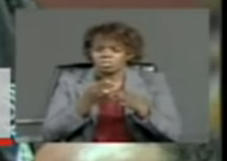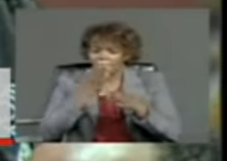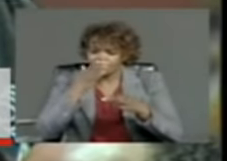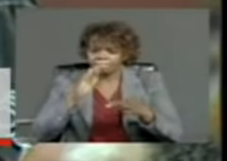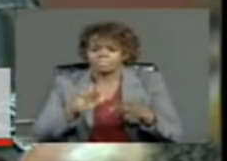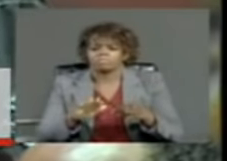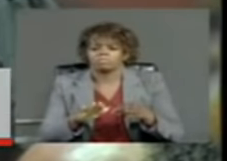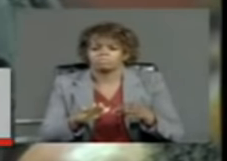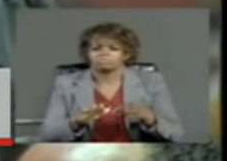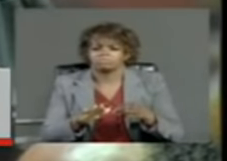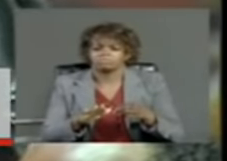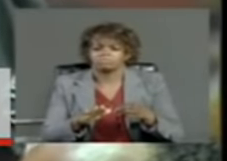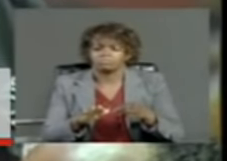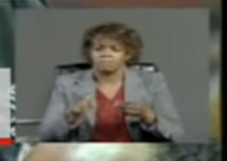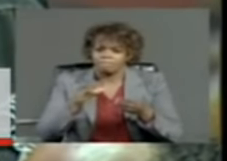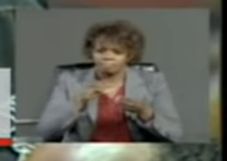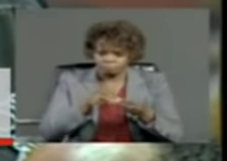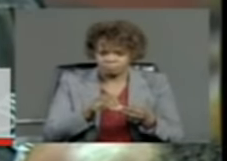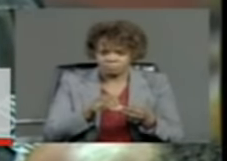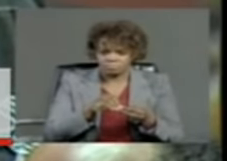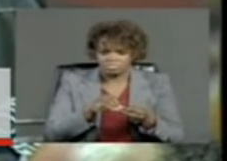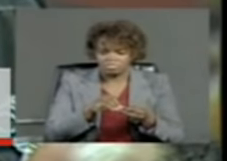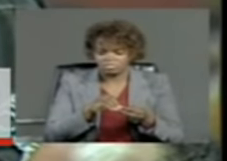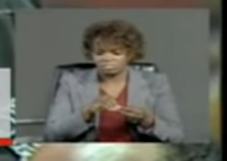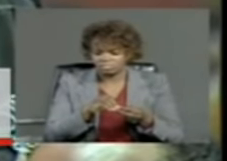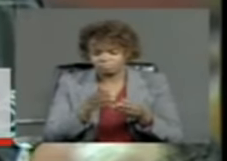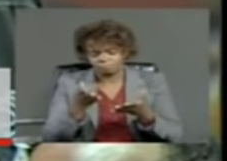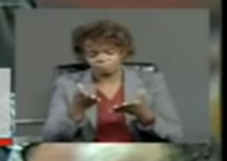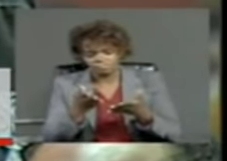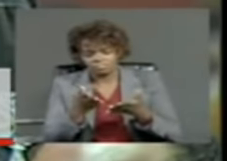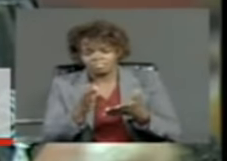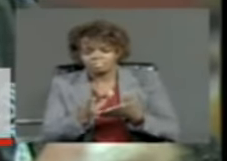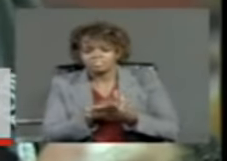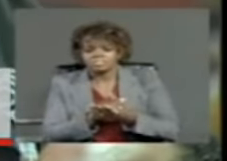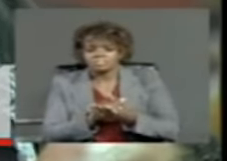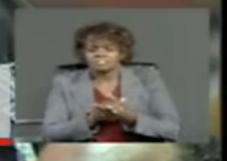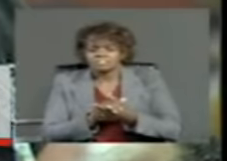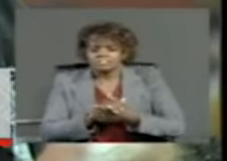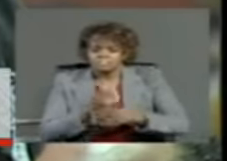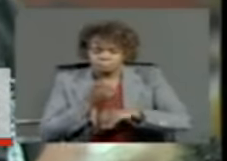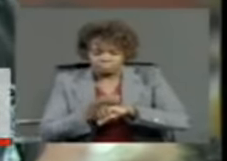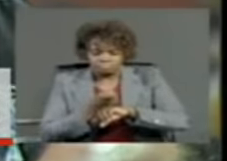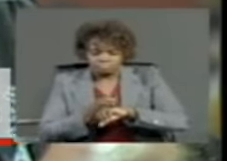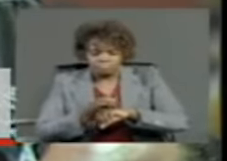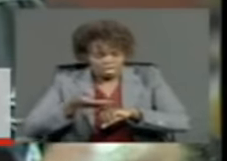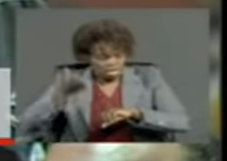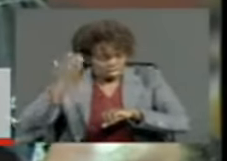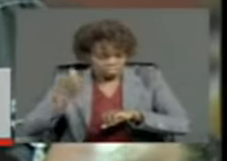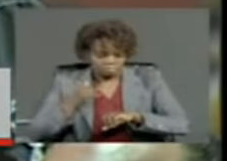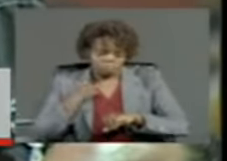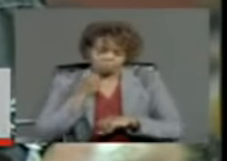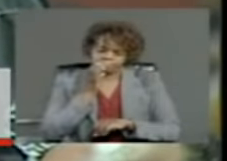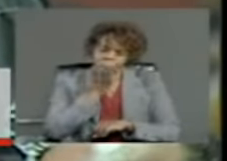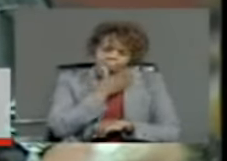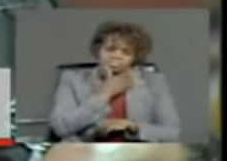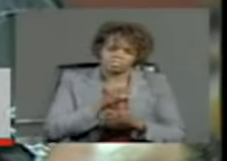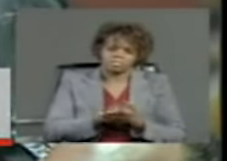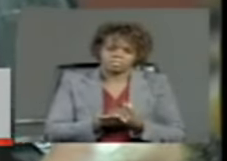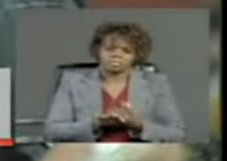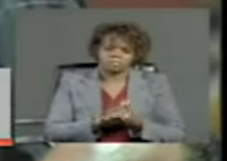eu tenho que louvar por termos começado aqui com um minuto de silêncio dedicado ao Inocêncio de Matos e ter ouvido pela primeira vez de Vossa Excelência